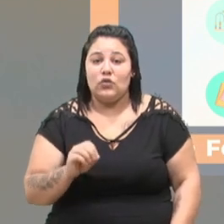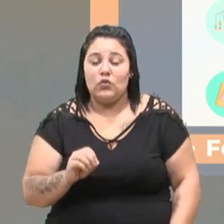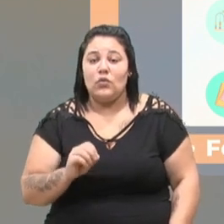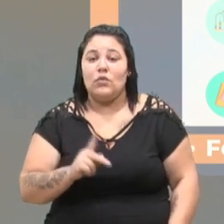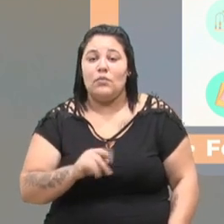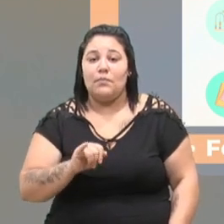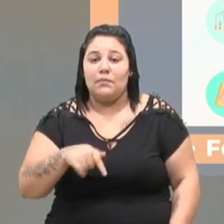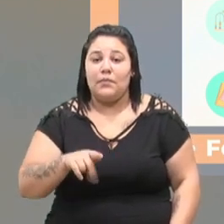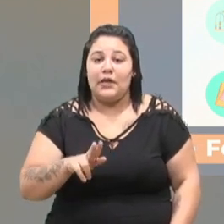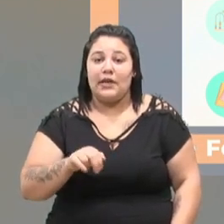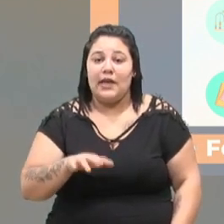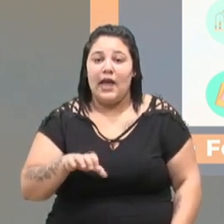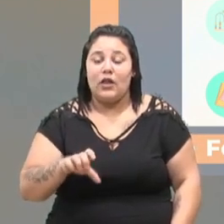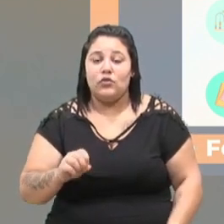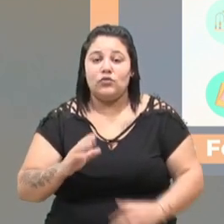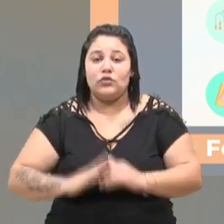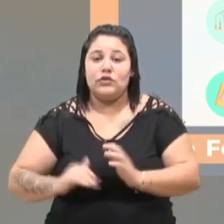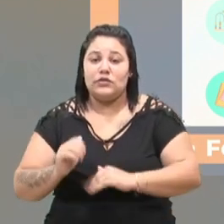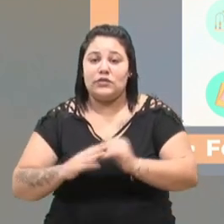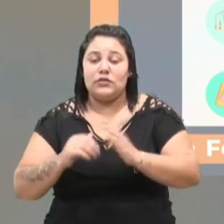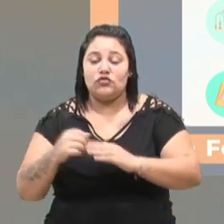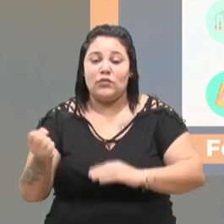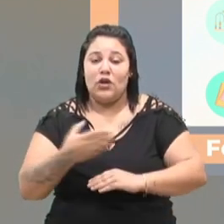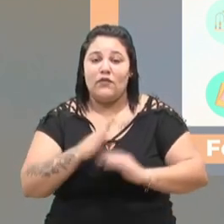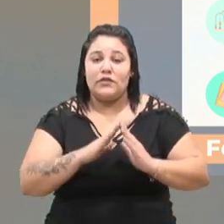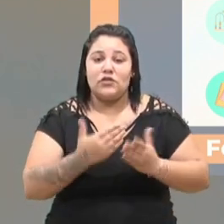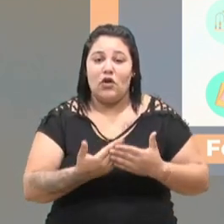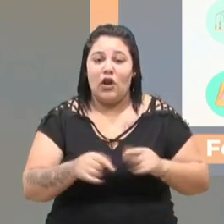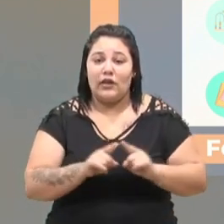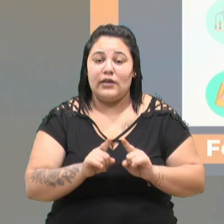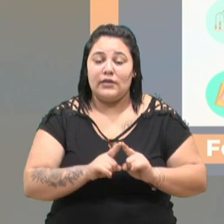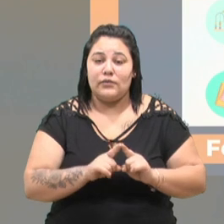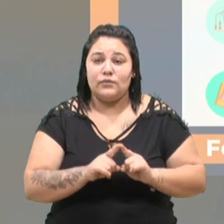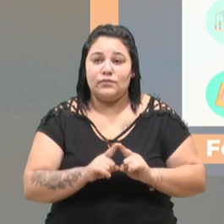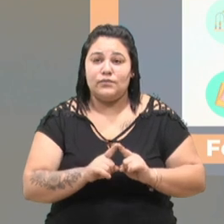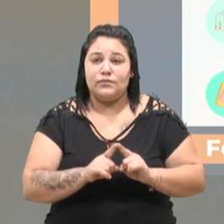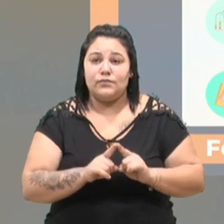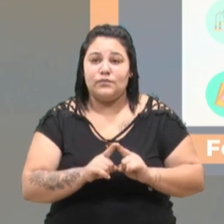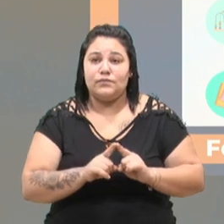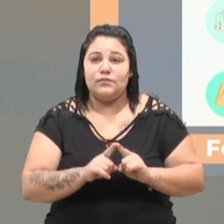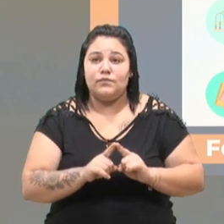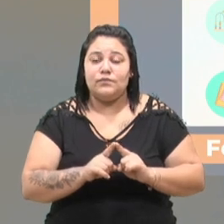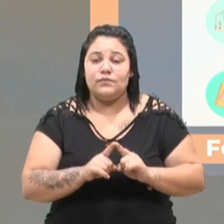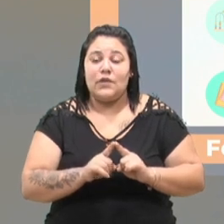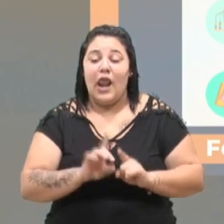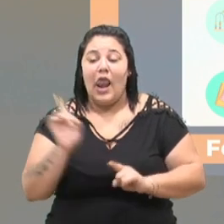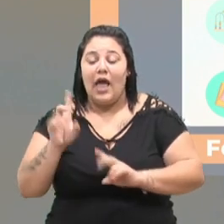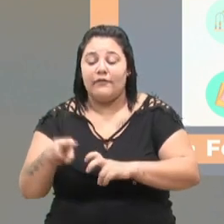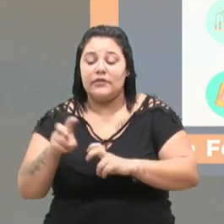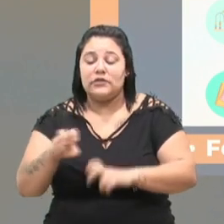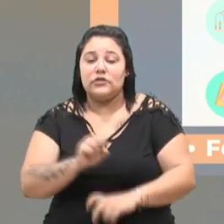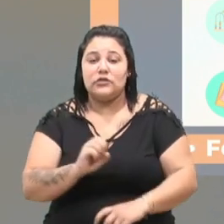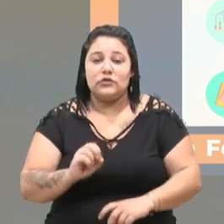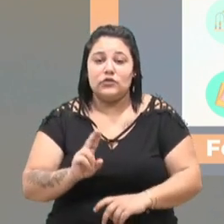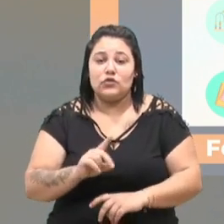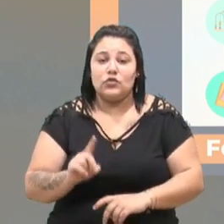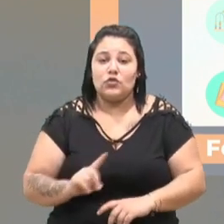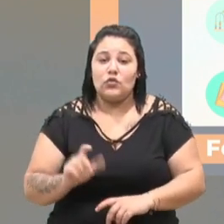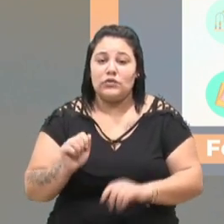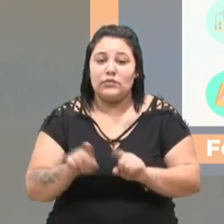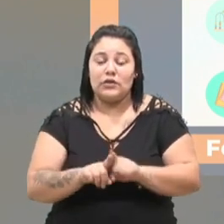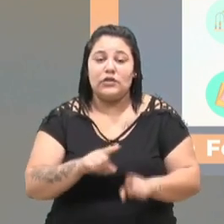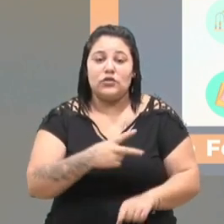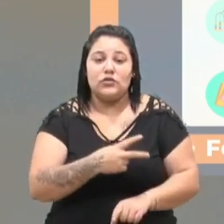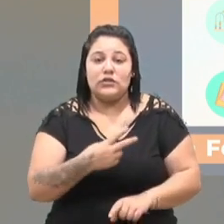1.864.000 na construção de uma nova escola e investimentos. Adequação de imóvel em Fazenda Souza, 234 mil.